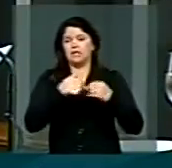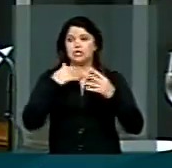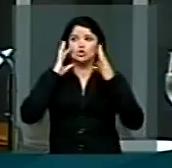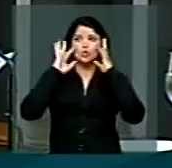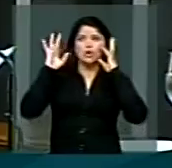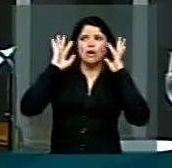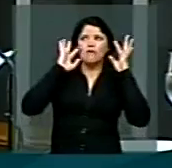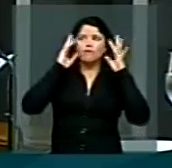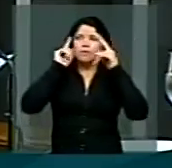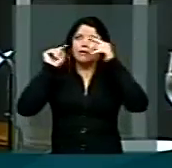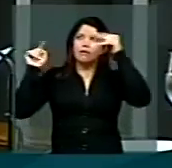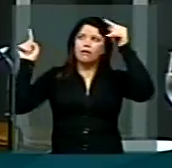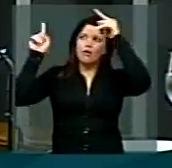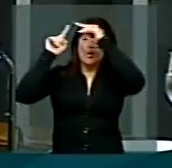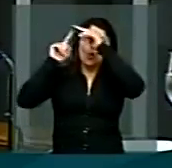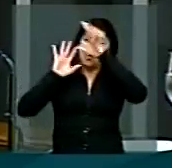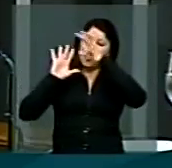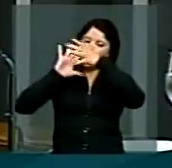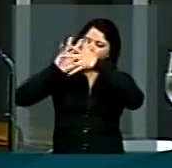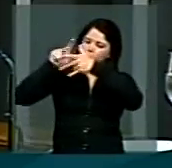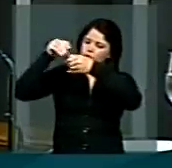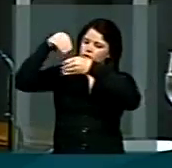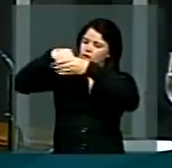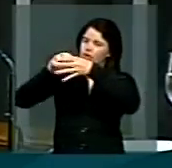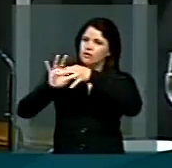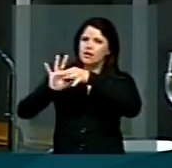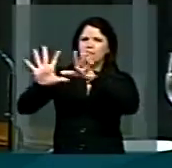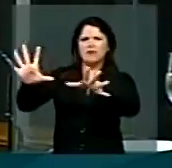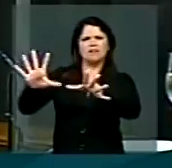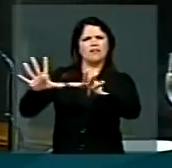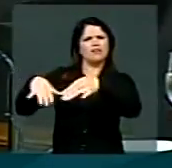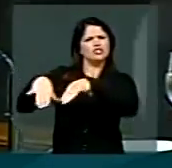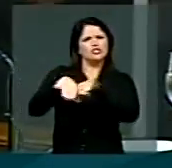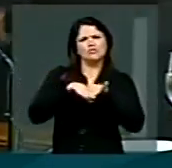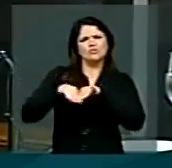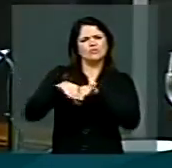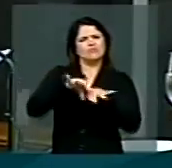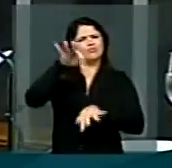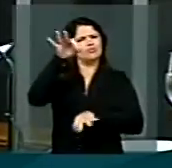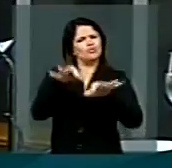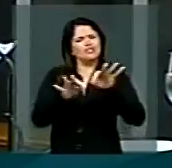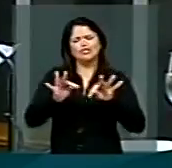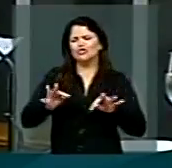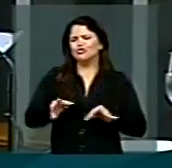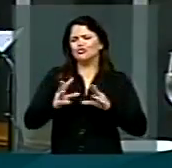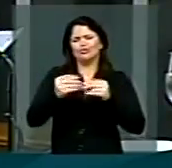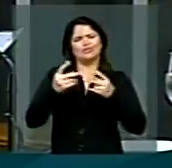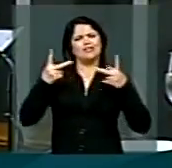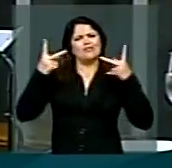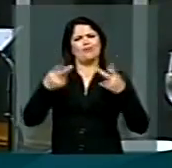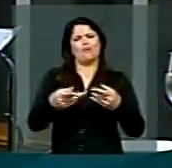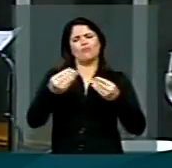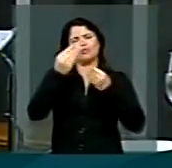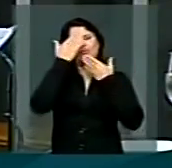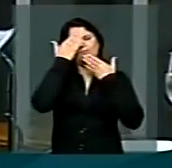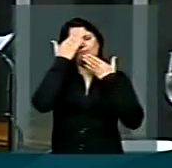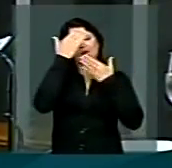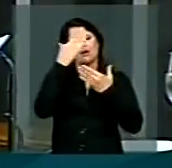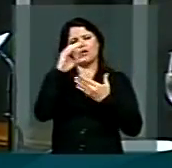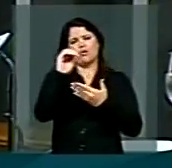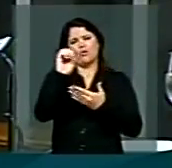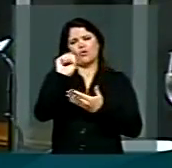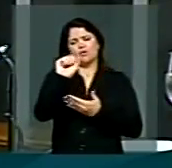de liberdade, igualdade e justiça para todos. Obrigada, Oscar